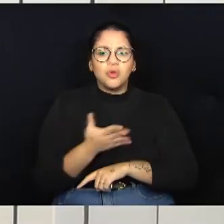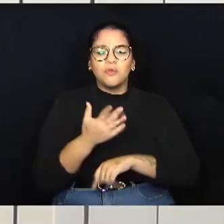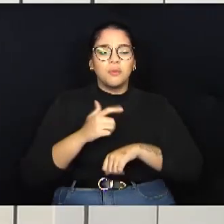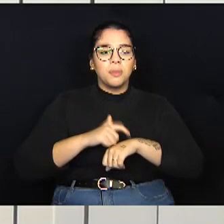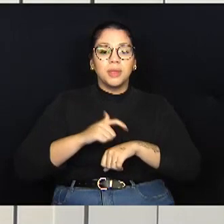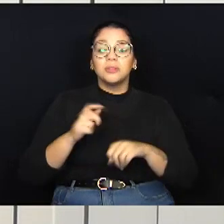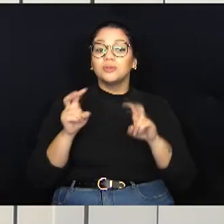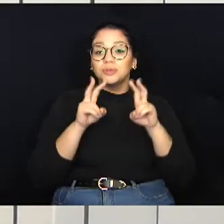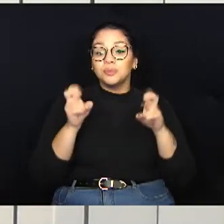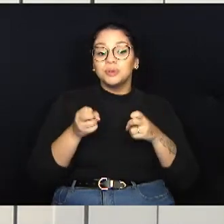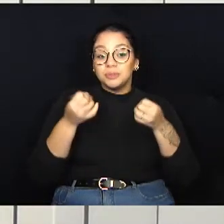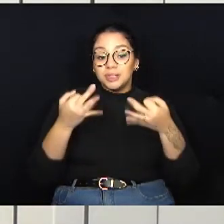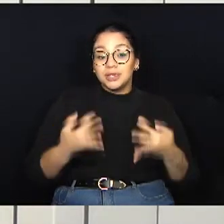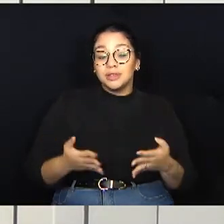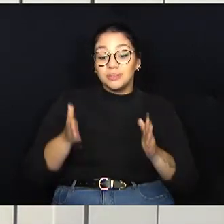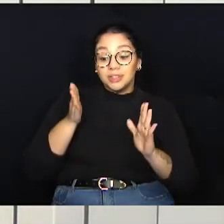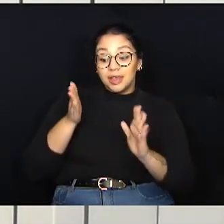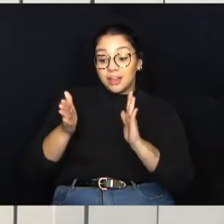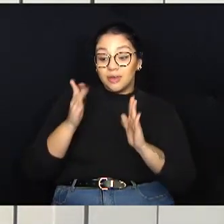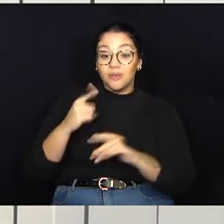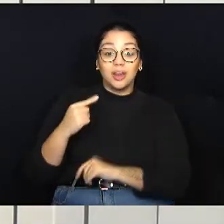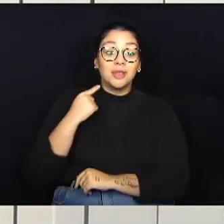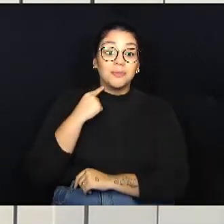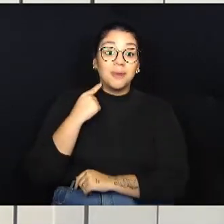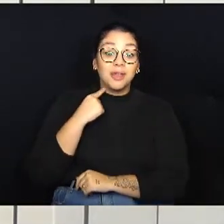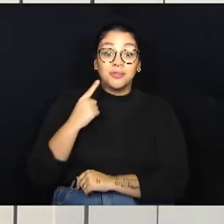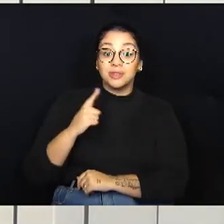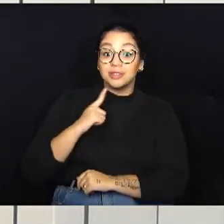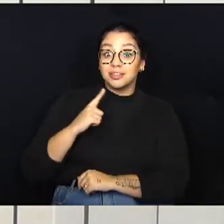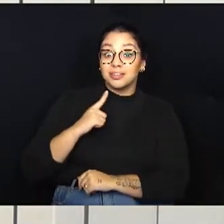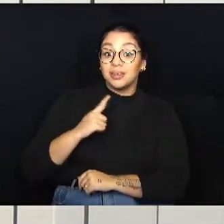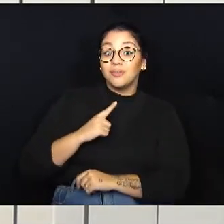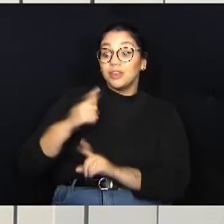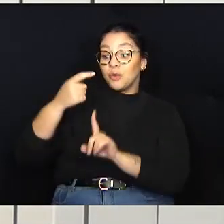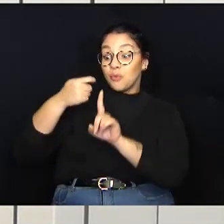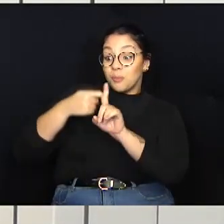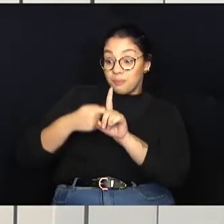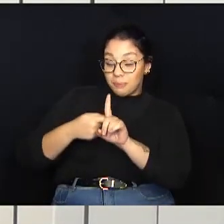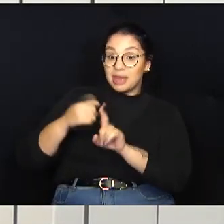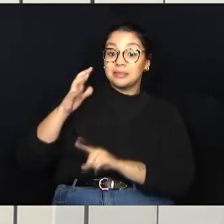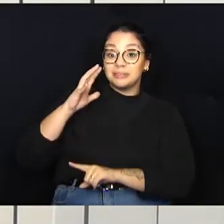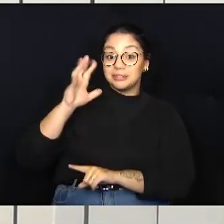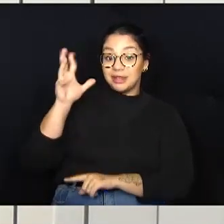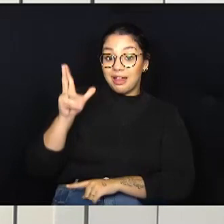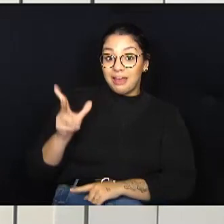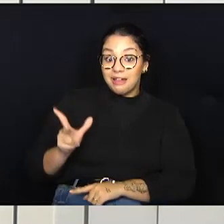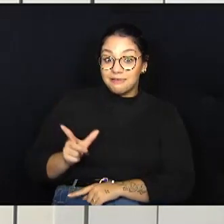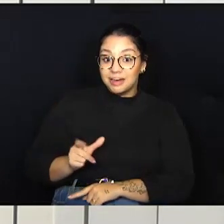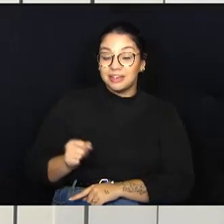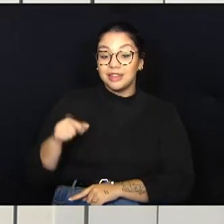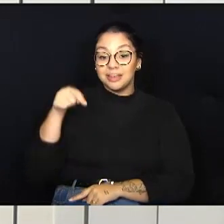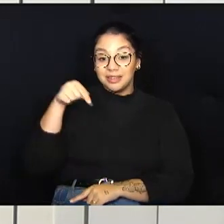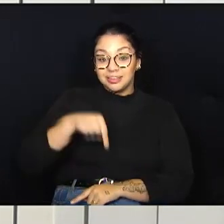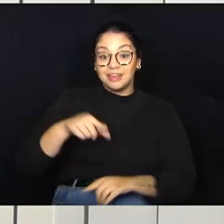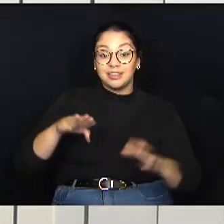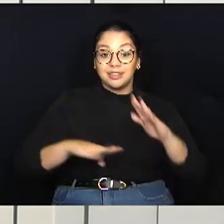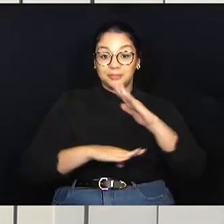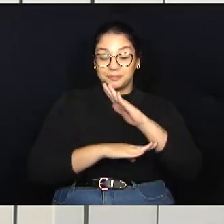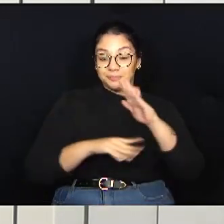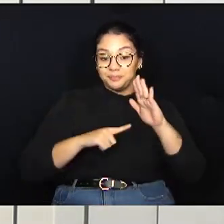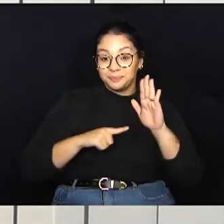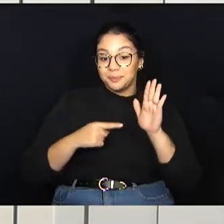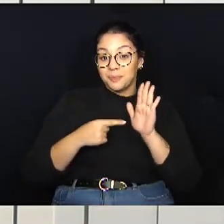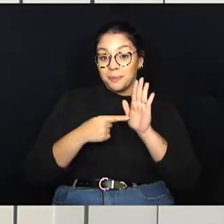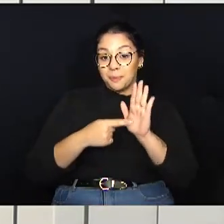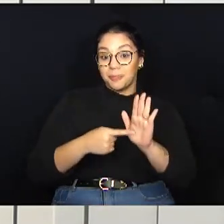este momento, porque agora em maio foi comemorado o mês da África e a Câmara ela sediou a Mostra Cultural